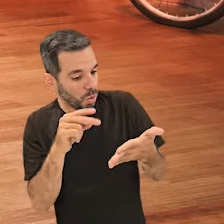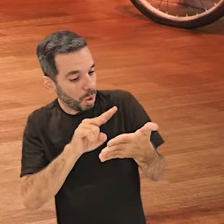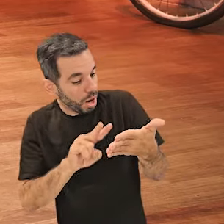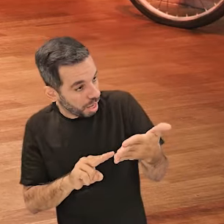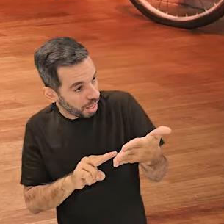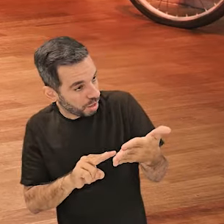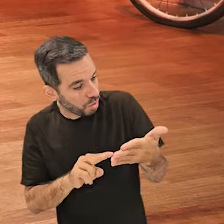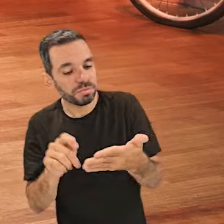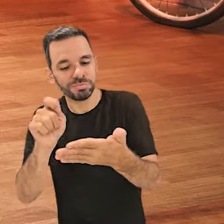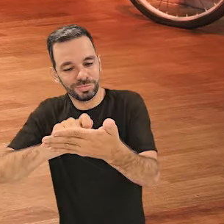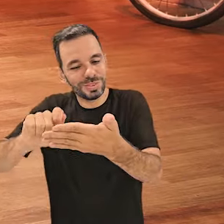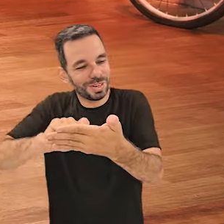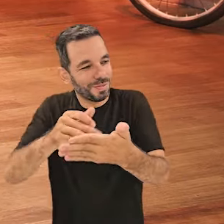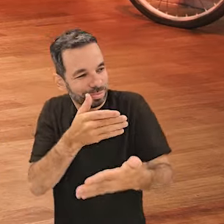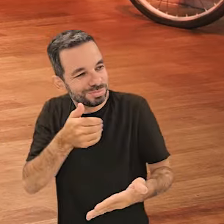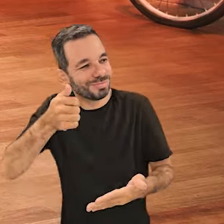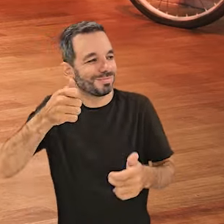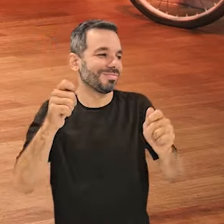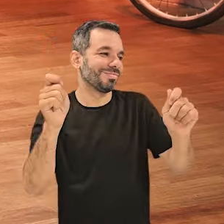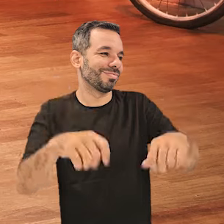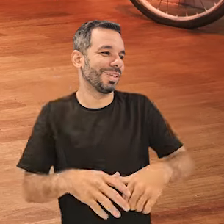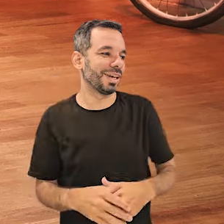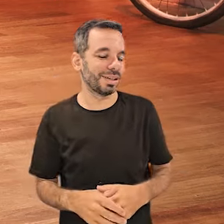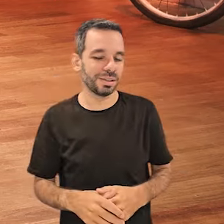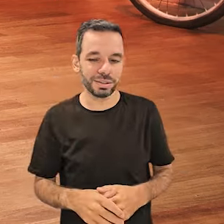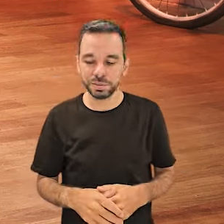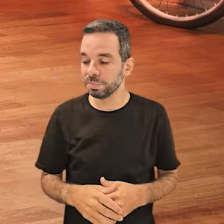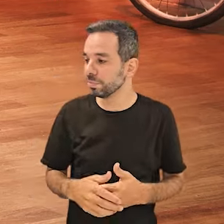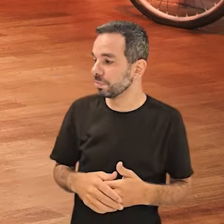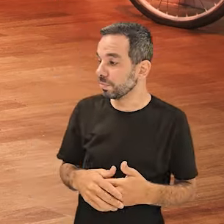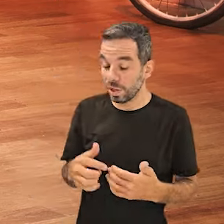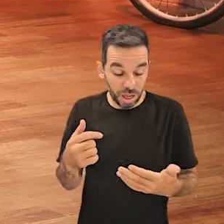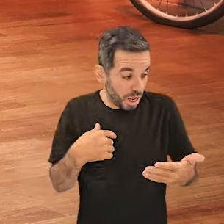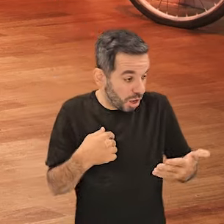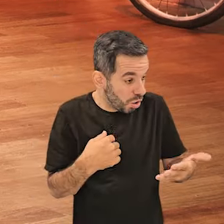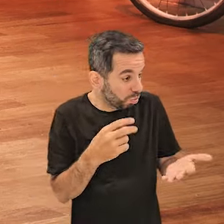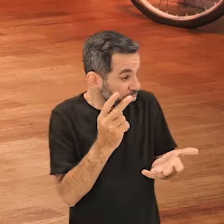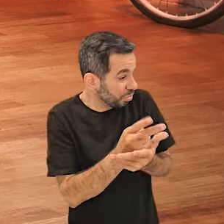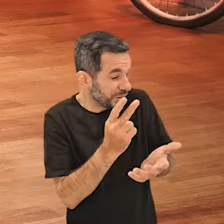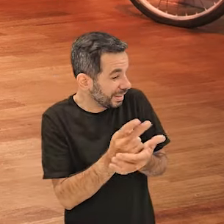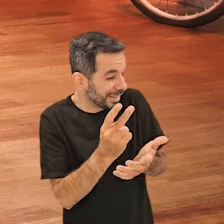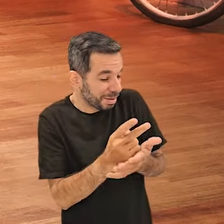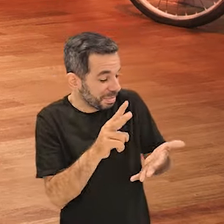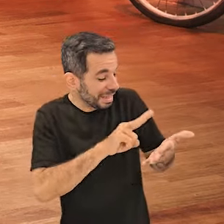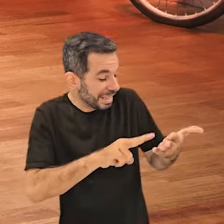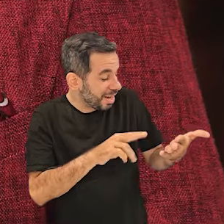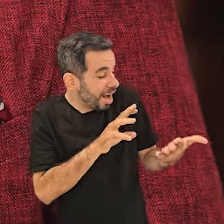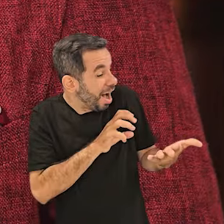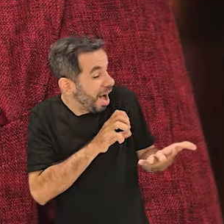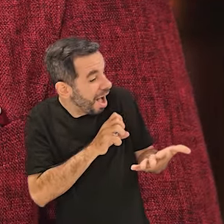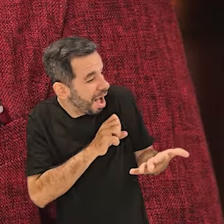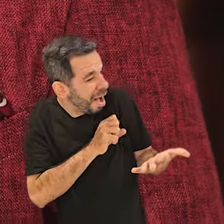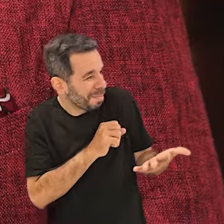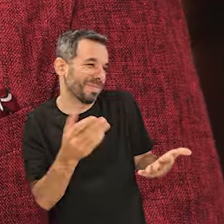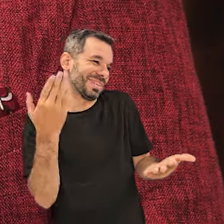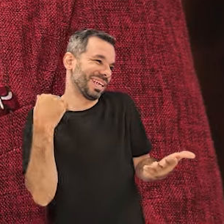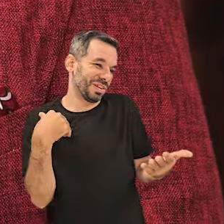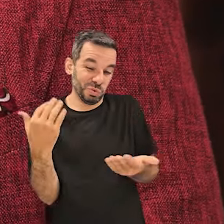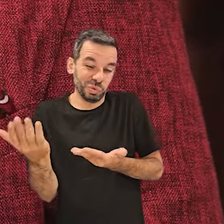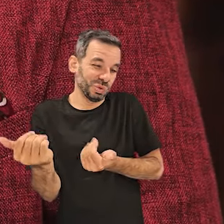Então, assim, eu desde a infância sempre gostei de ler. Passei um período na adolescência, meio de rebeldia ali, mas depois continuei. Então, eu sempre gostei muito de ler.